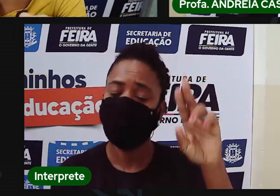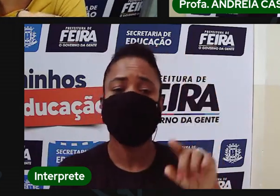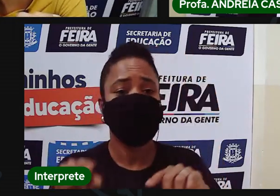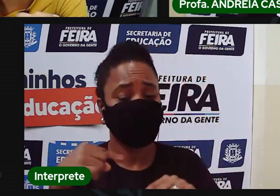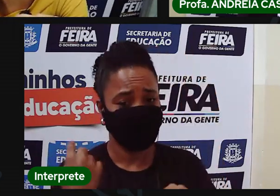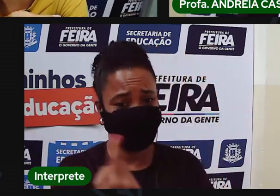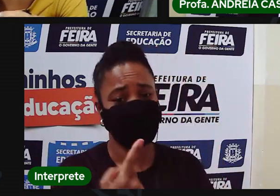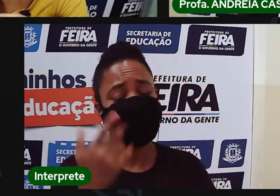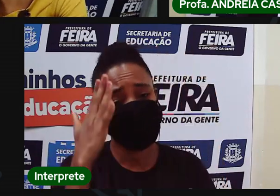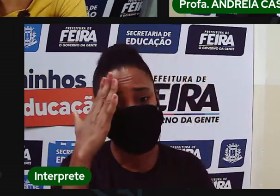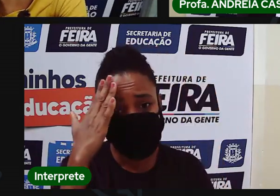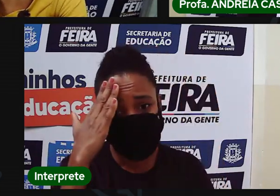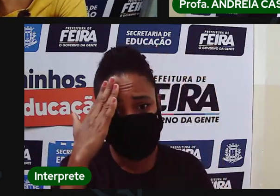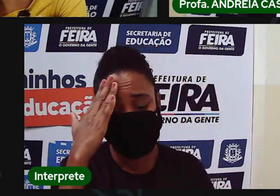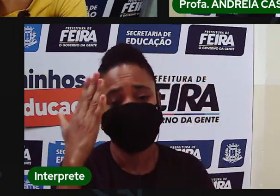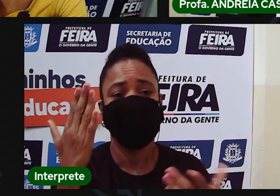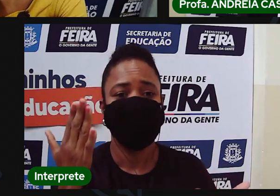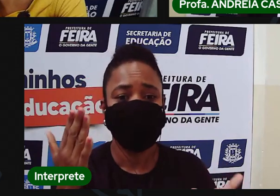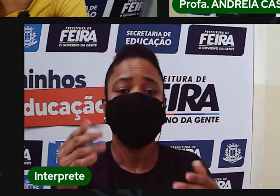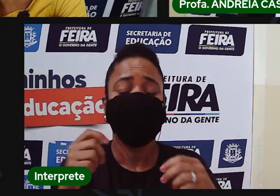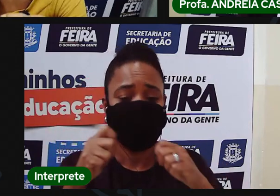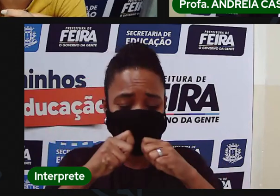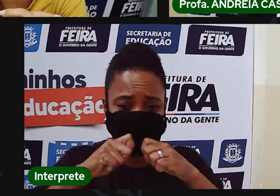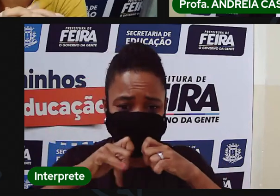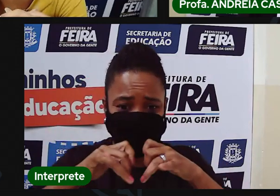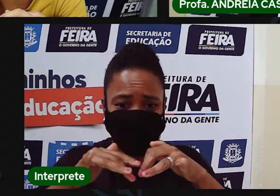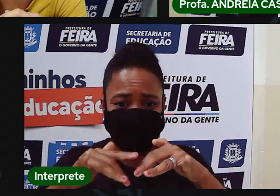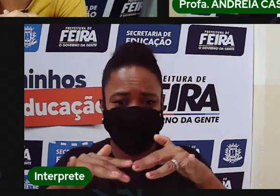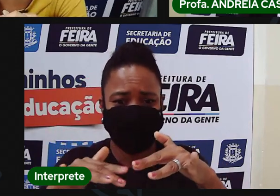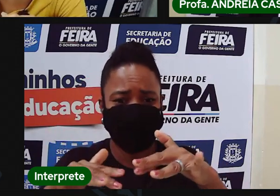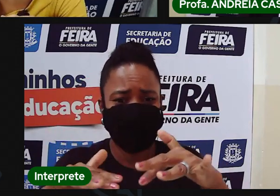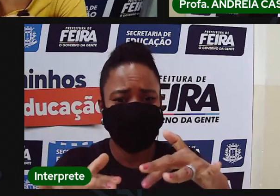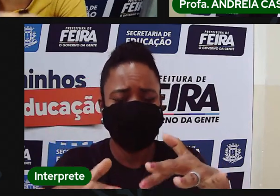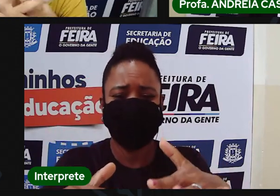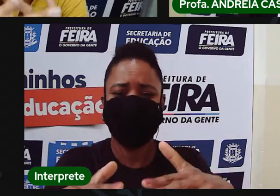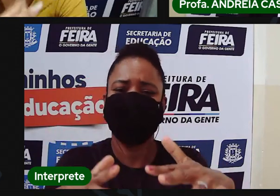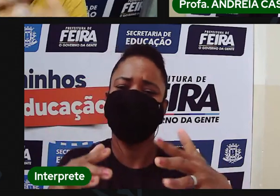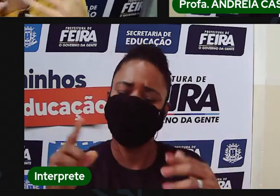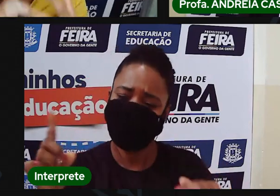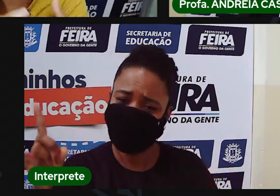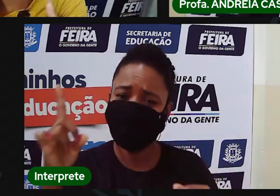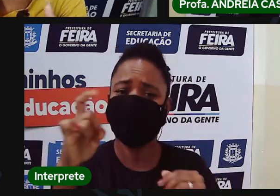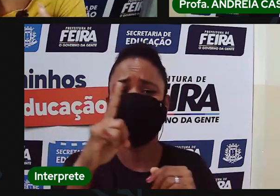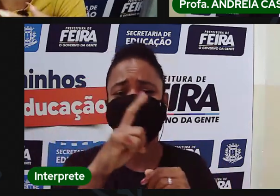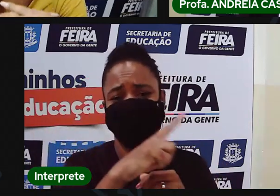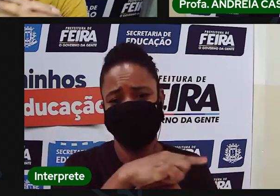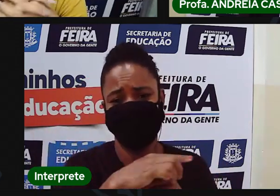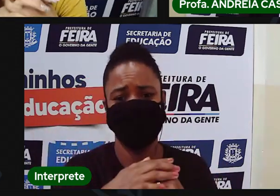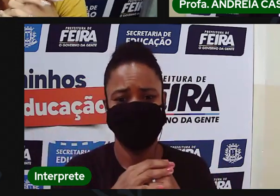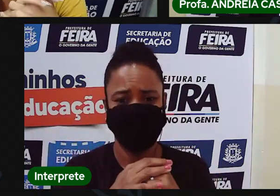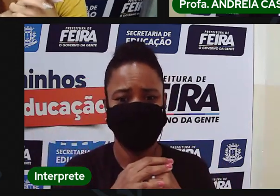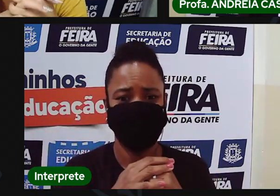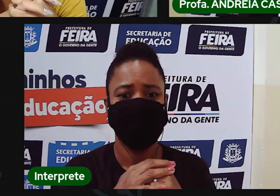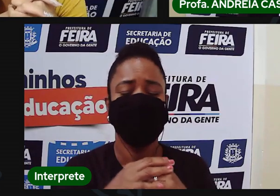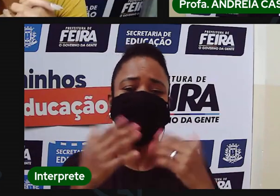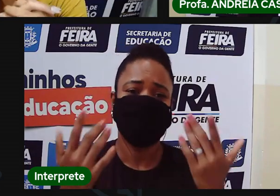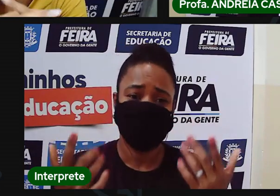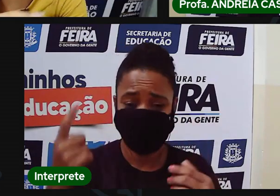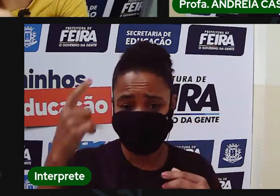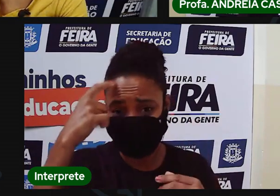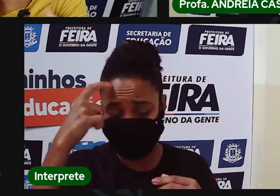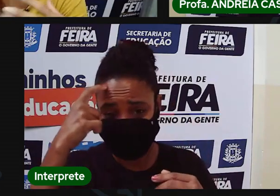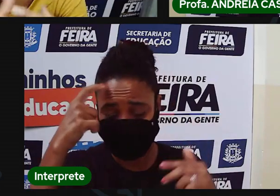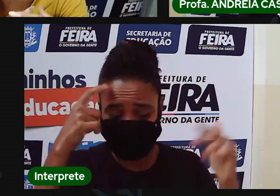sido difícil, né, para muitas pessoas, para a gente estar tentando, eu imagino também como esteja a cabeça, para estar às vezes